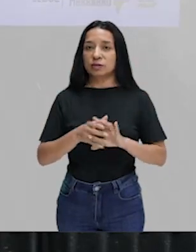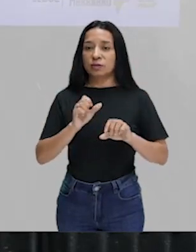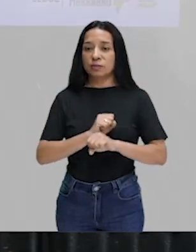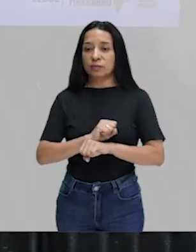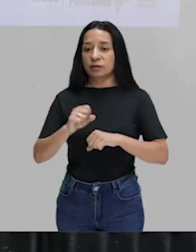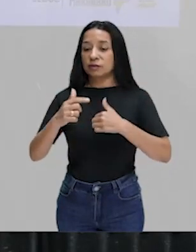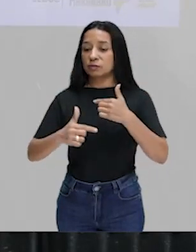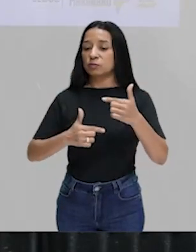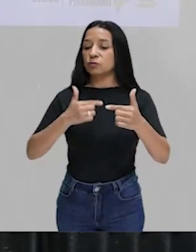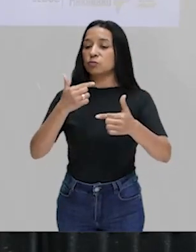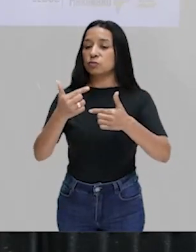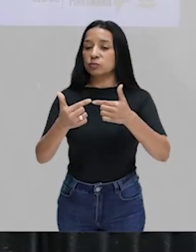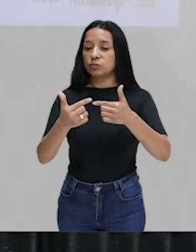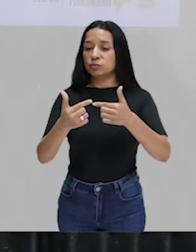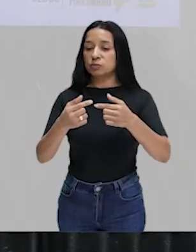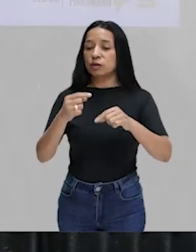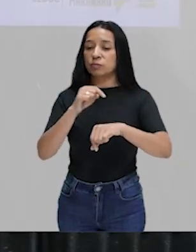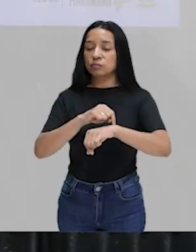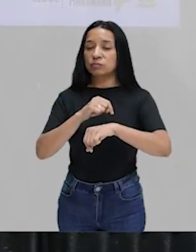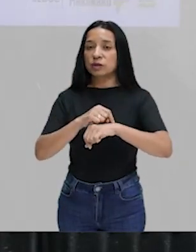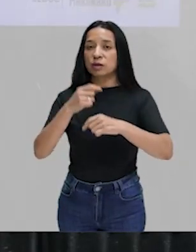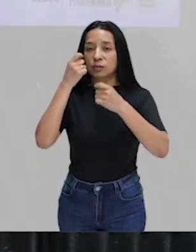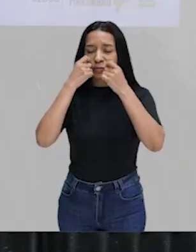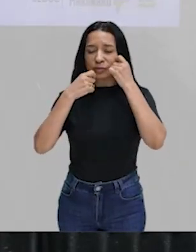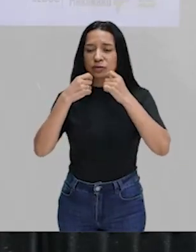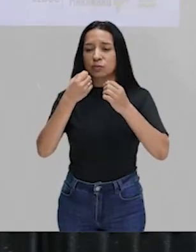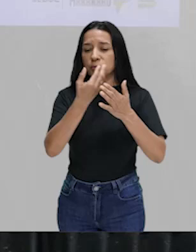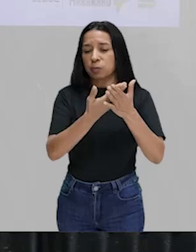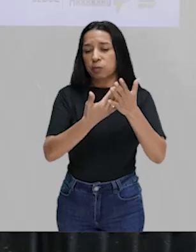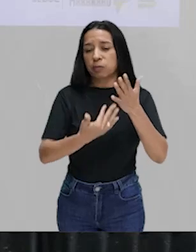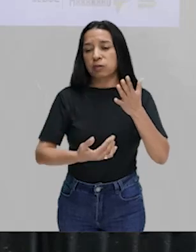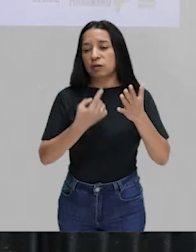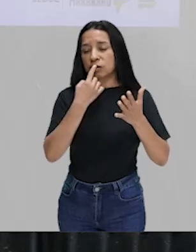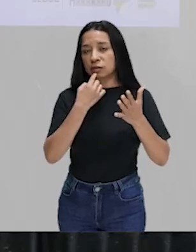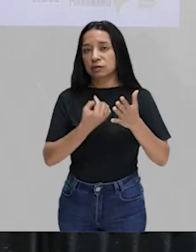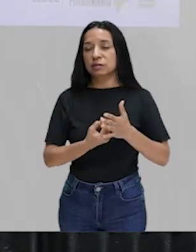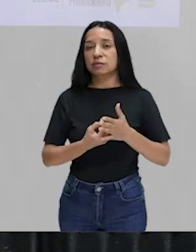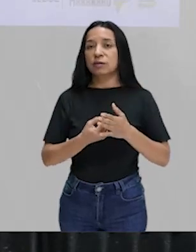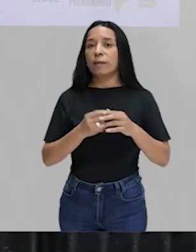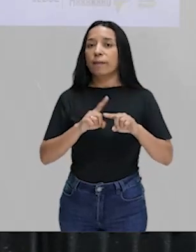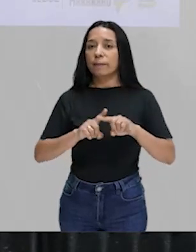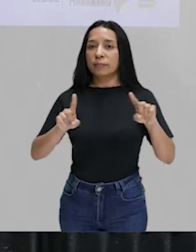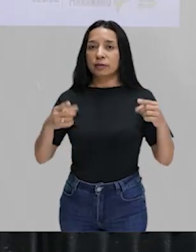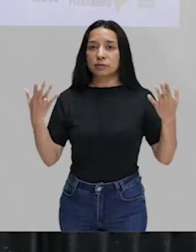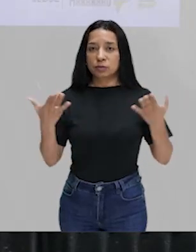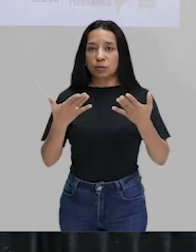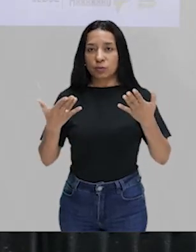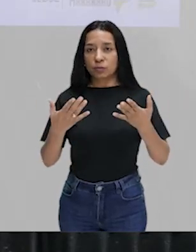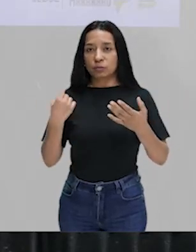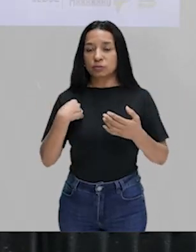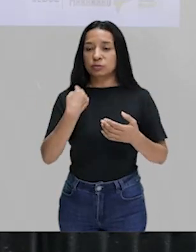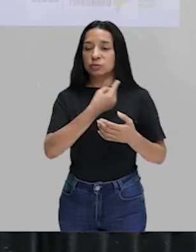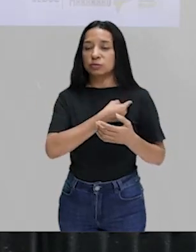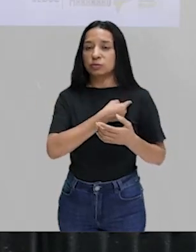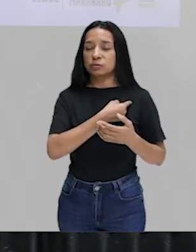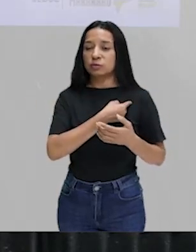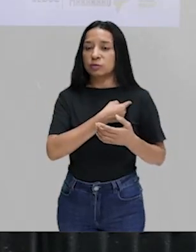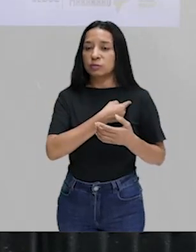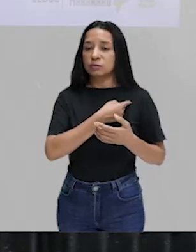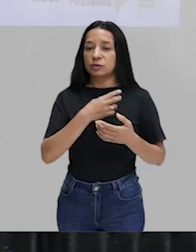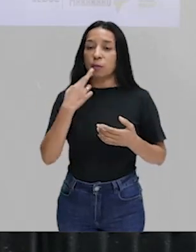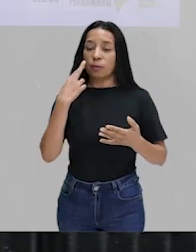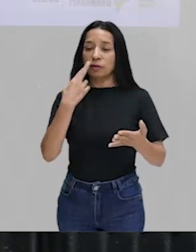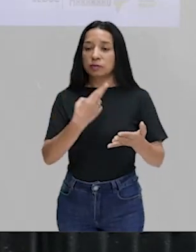luta, um período assim de muito choro, muito sangue derramado, mas Hoje nós somos resultado aí